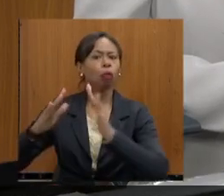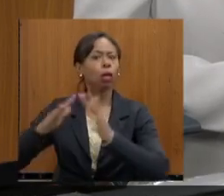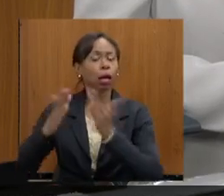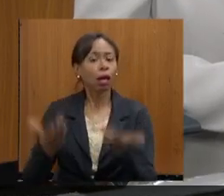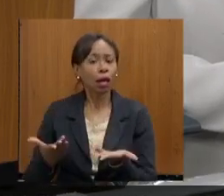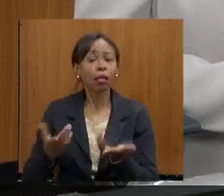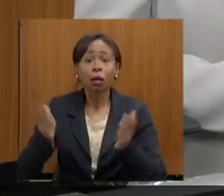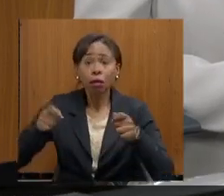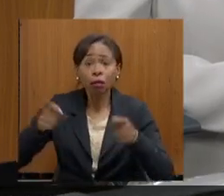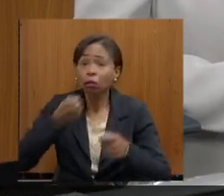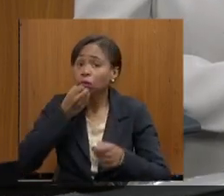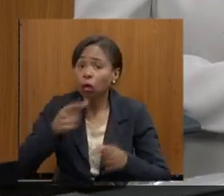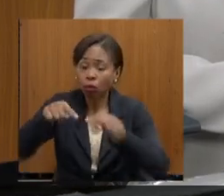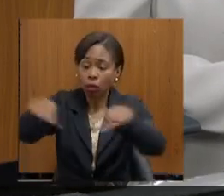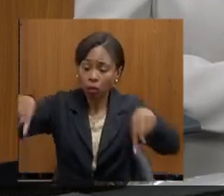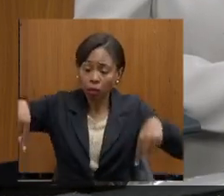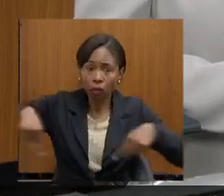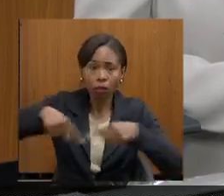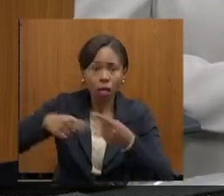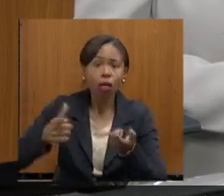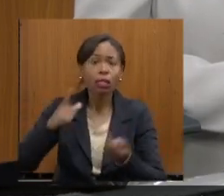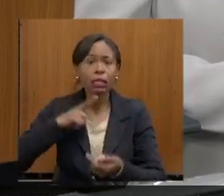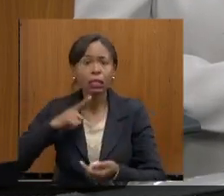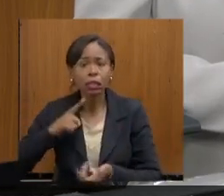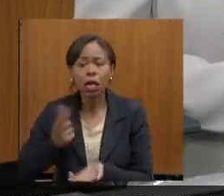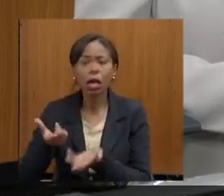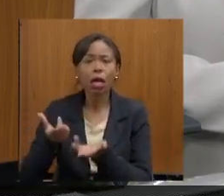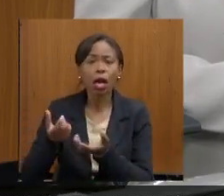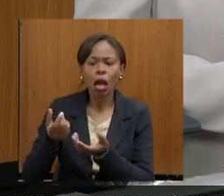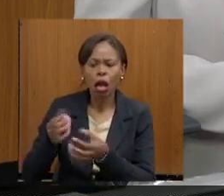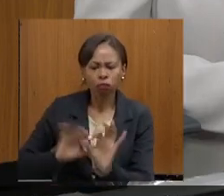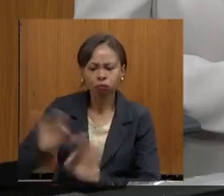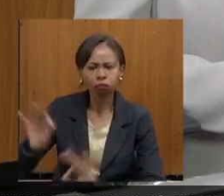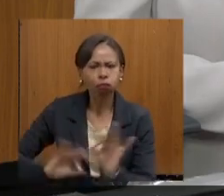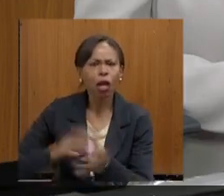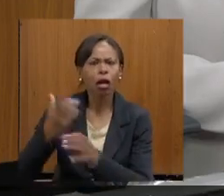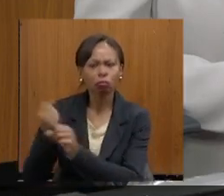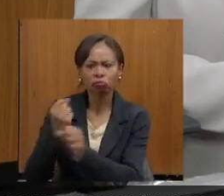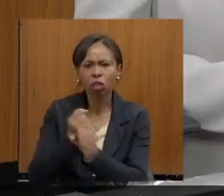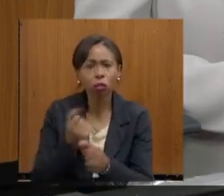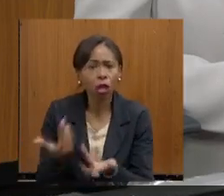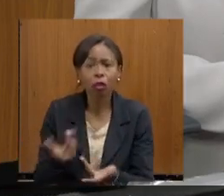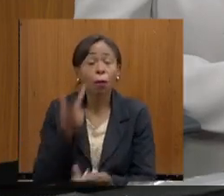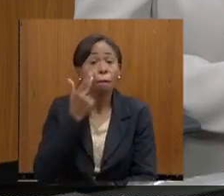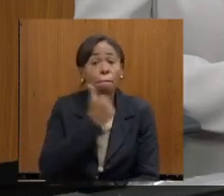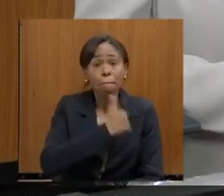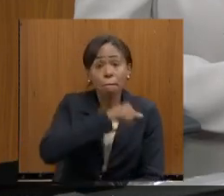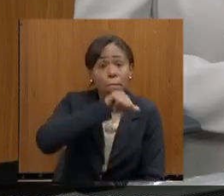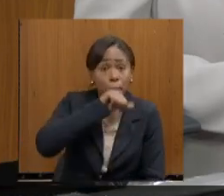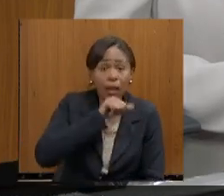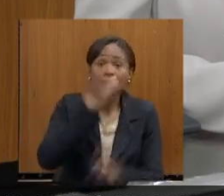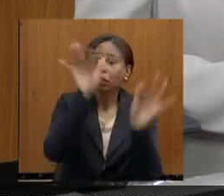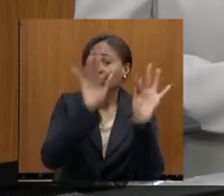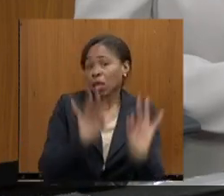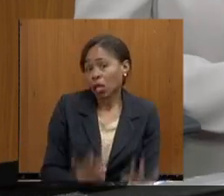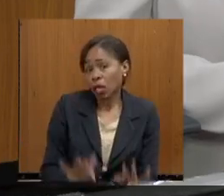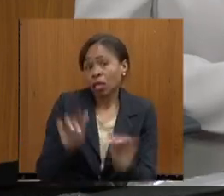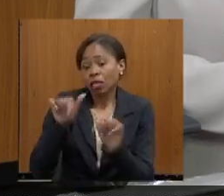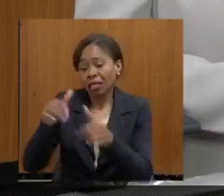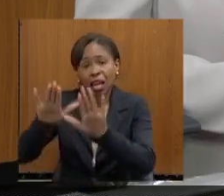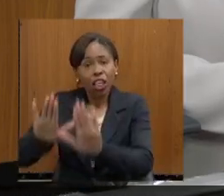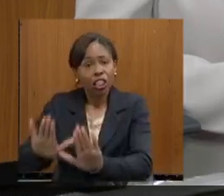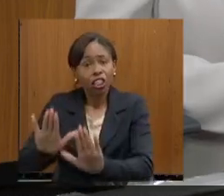para que valoriza o imóvel de quem tem o pai a mãe ficam felizes de deixar para os filhos e Imóveis